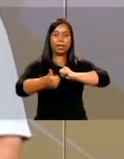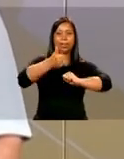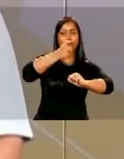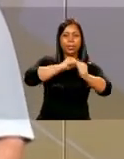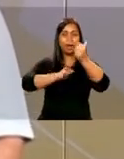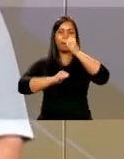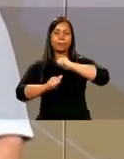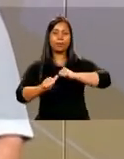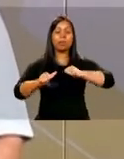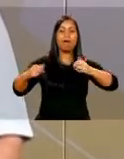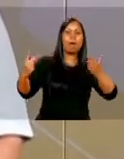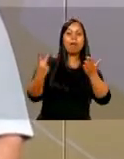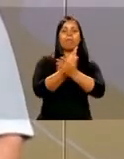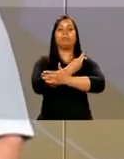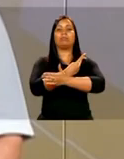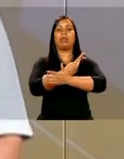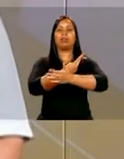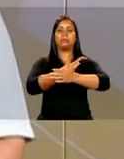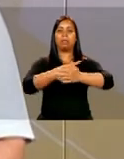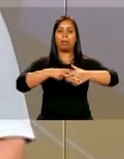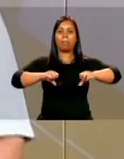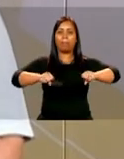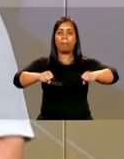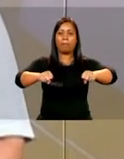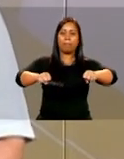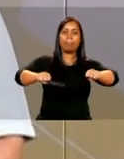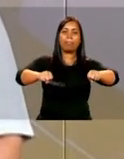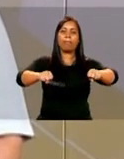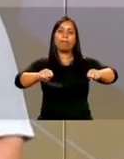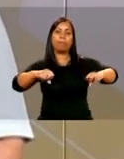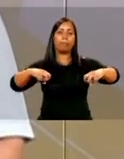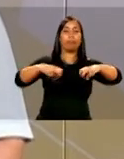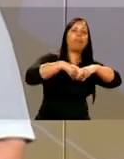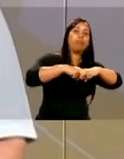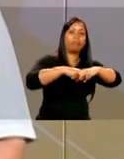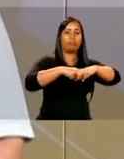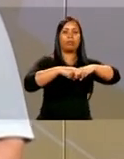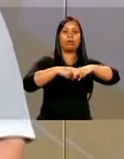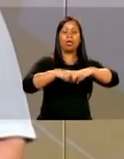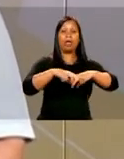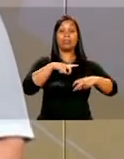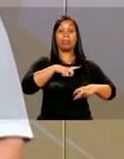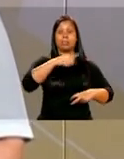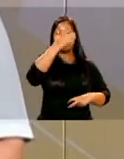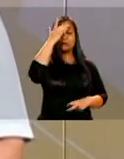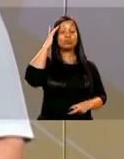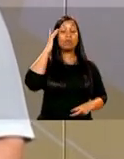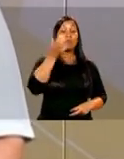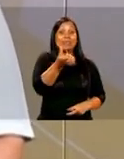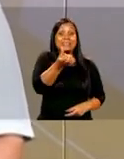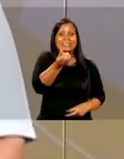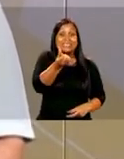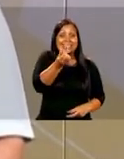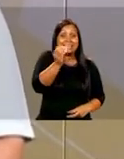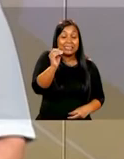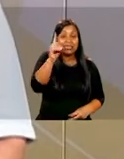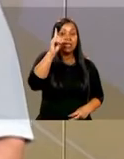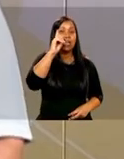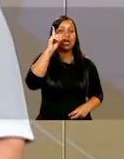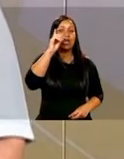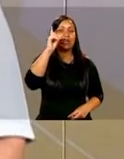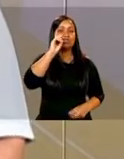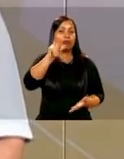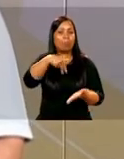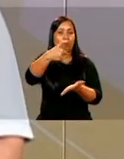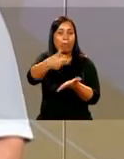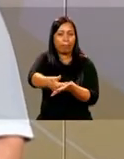E sofrem acidente, às vezes ficam meses em UTI, tem paciente lá que ficou 60 dias em UTI. E todos esses